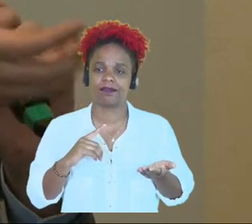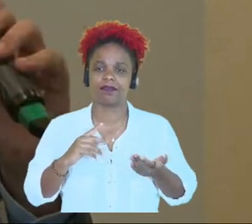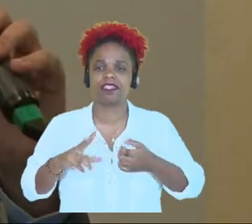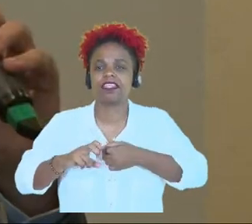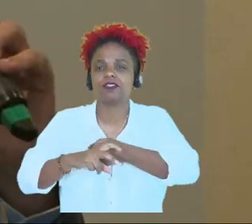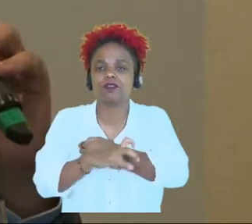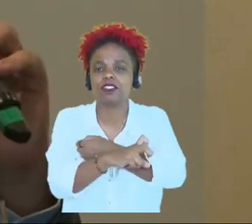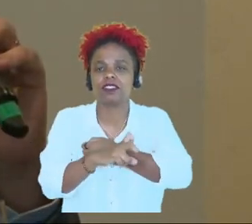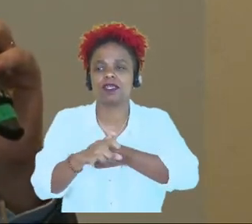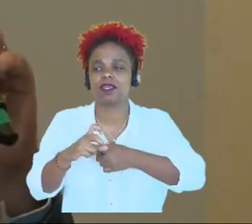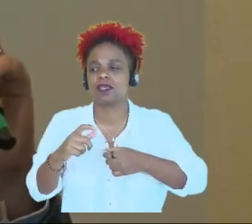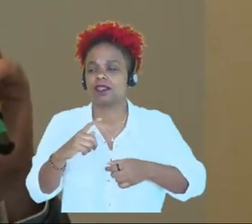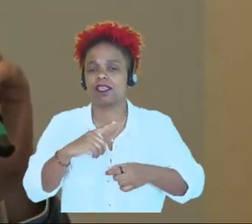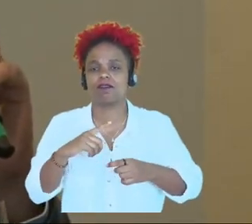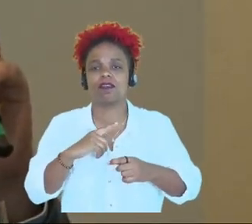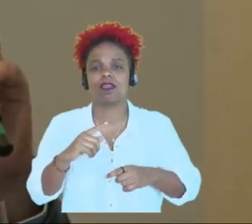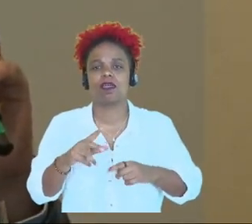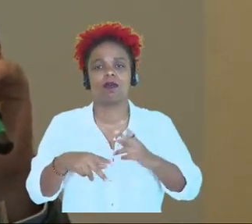palavra, governo do povo.